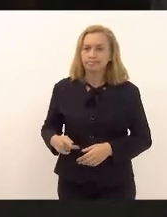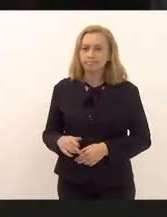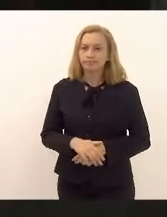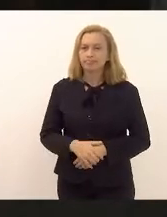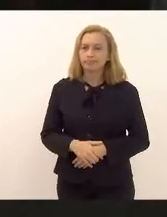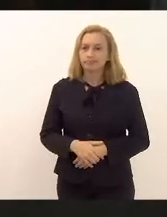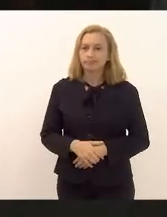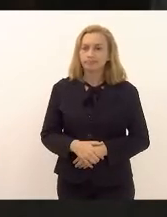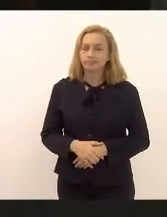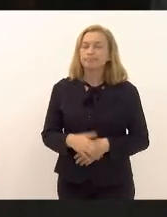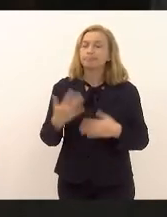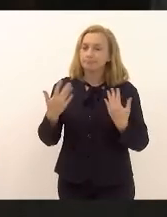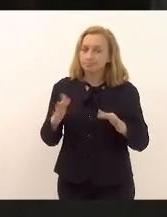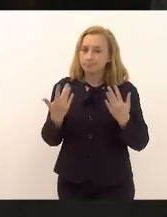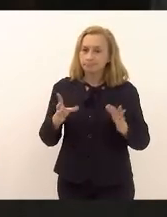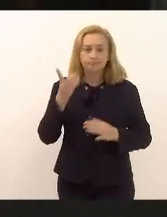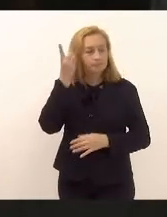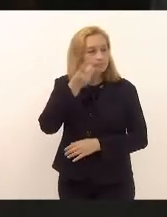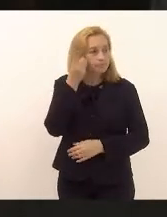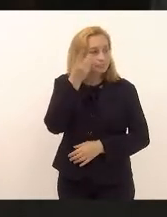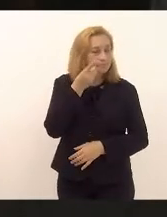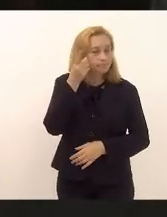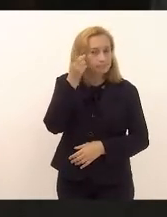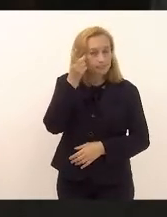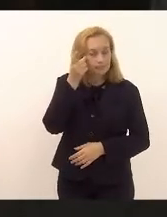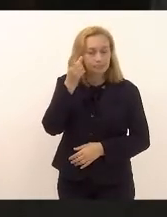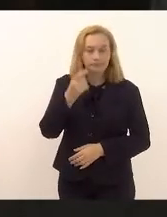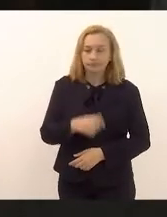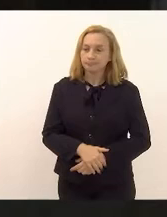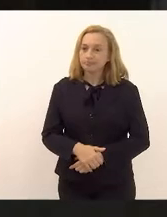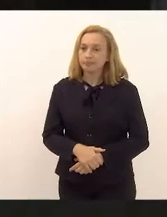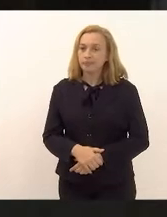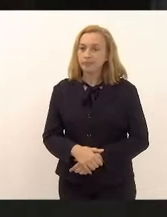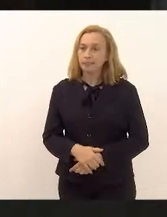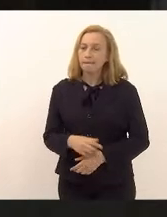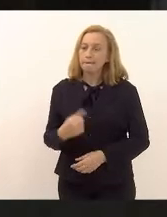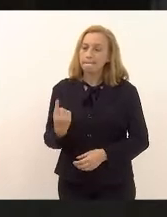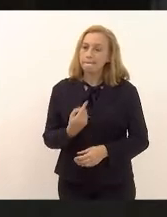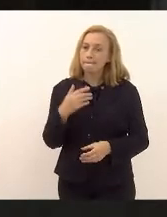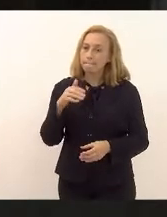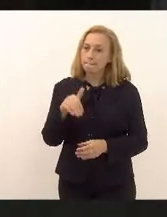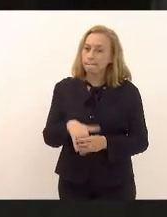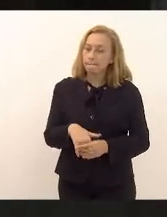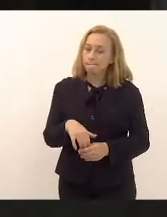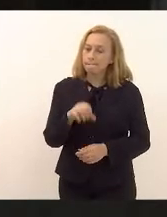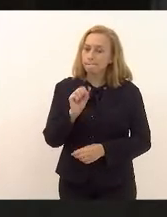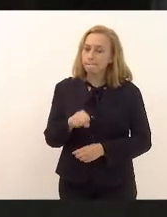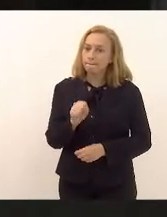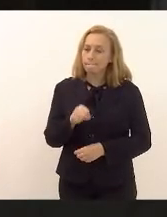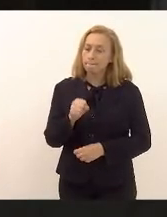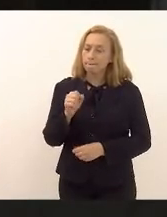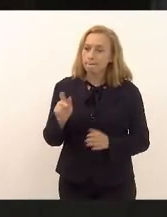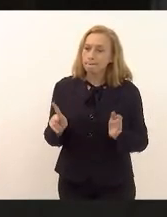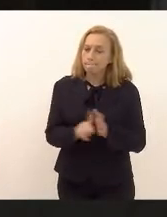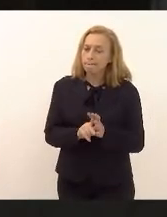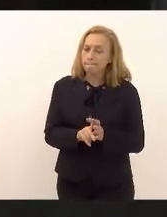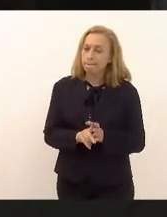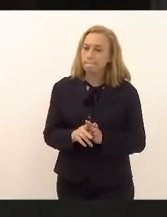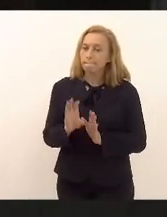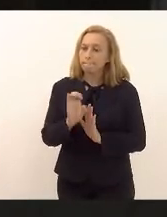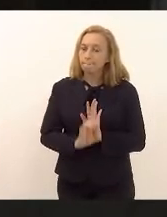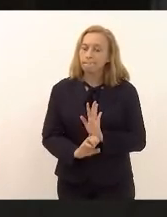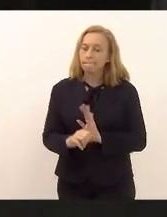presidente, parabenizar a deputada Lucinha, e o nosso voto é favorável ao projeto, favorável às